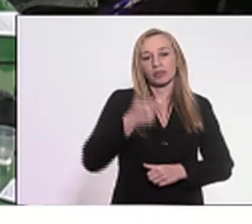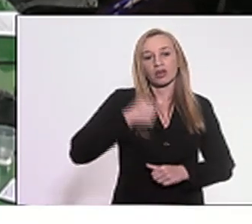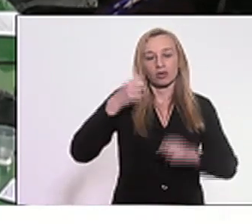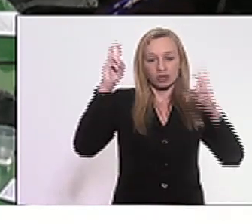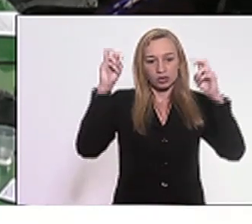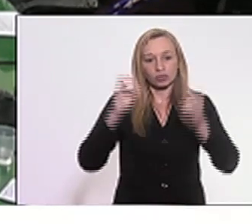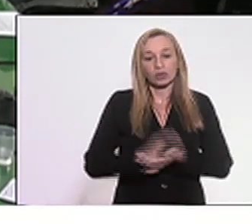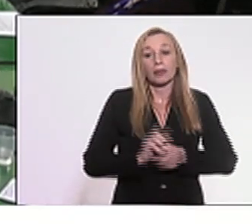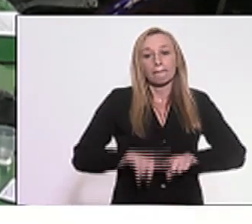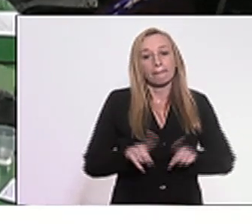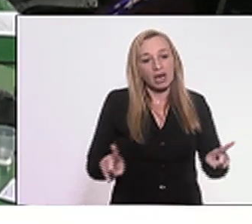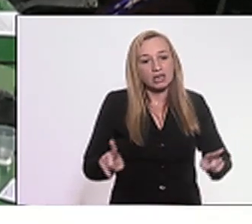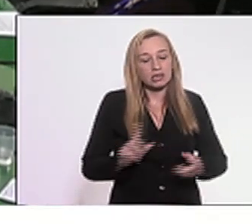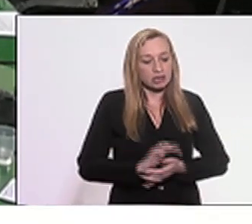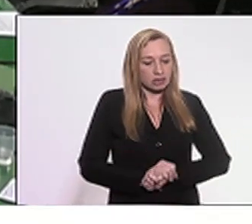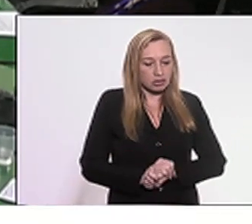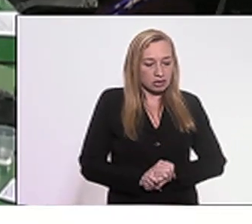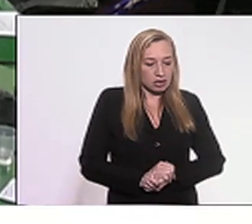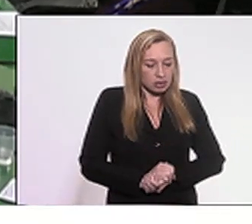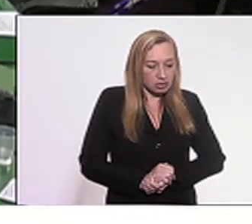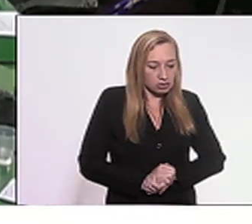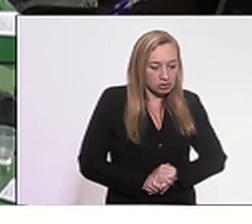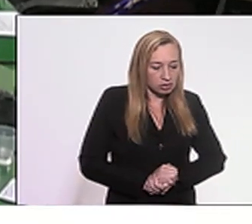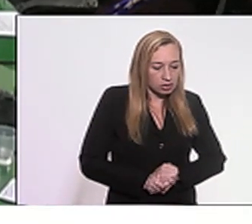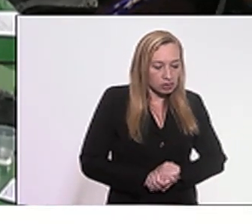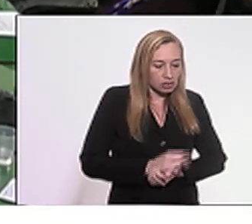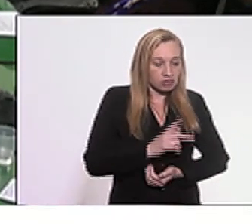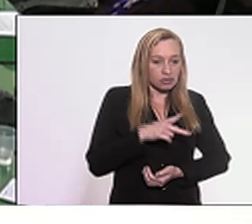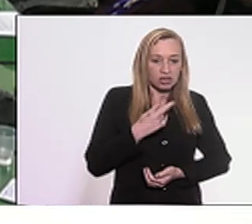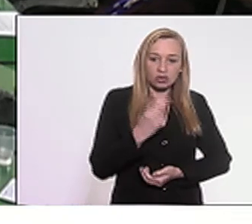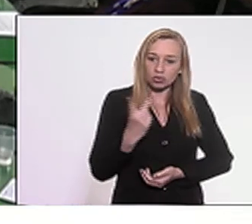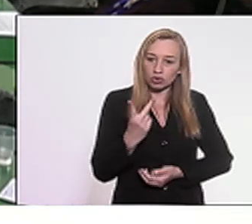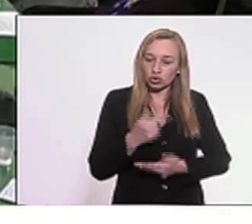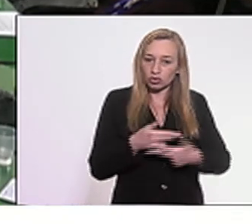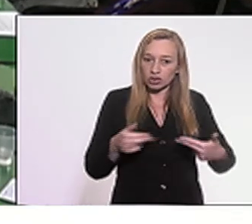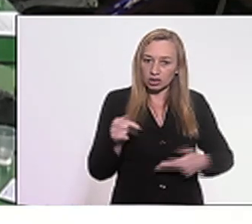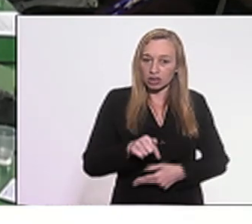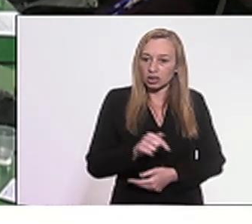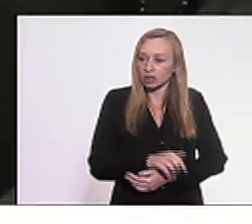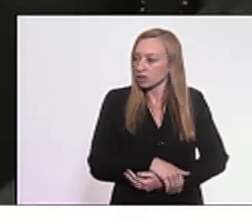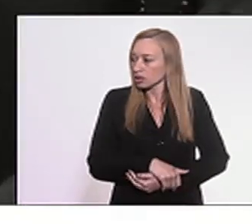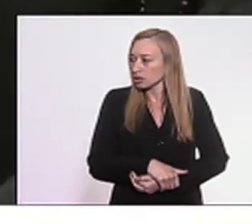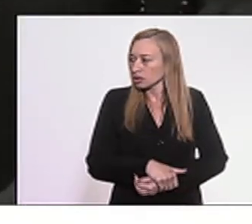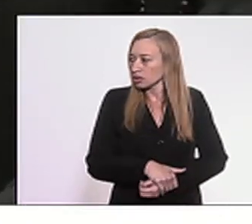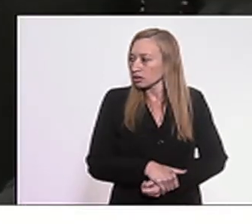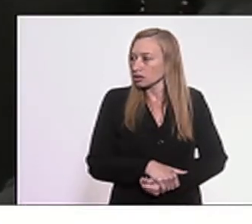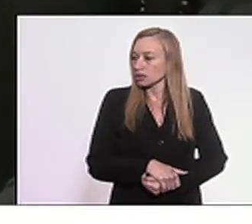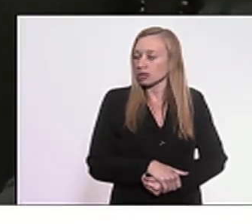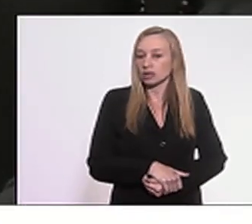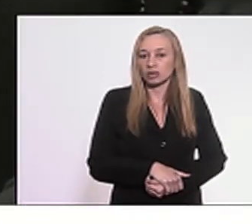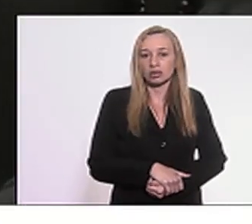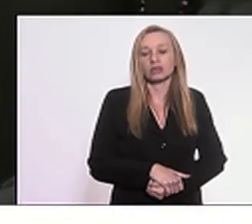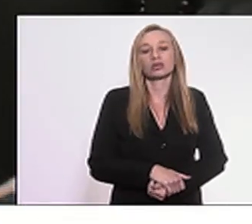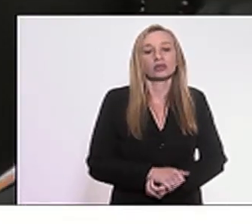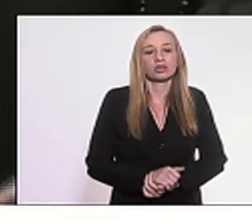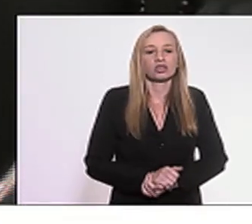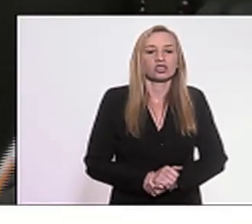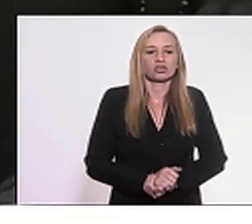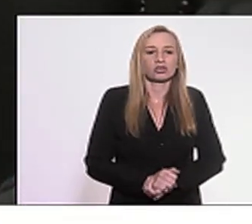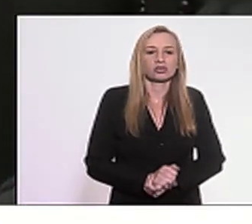Mas, fazendo dois adendos aqui, o colega Vanilton Werneck